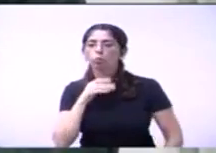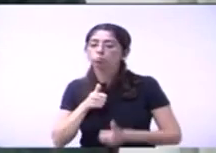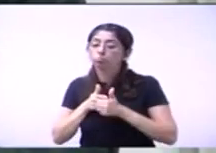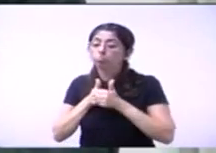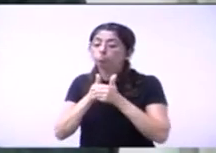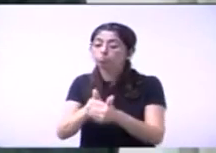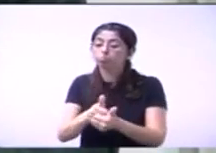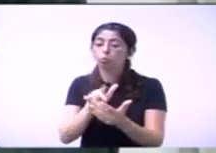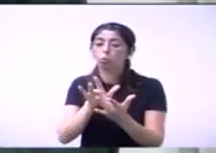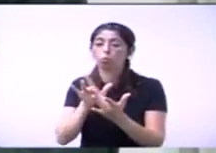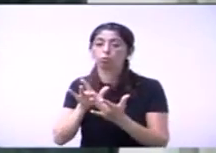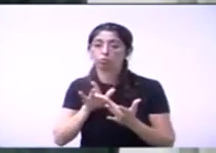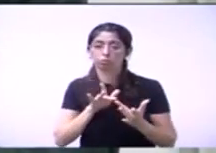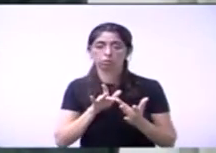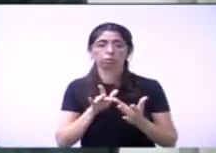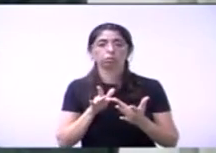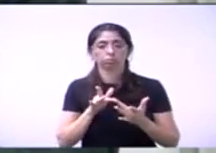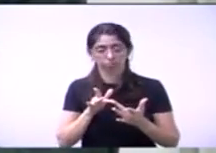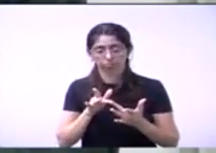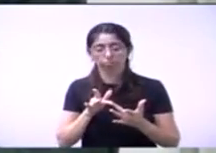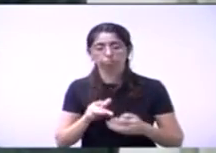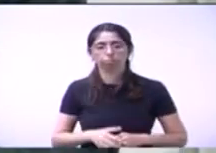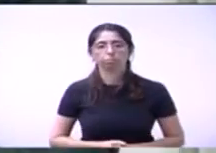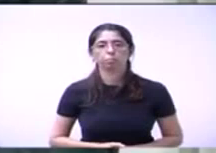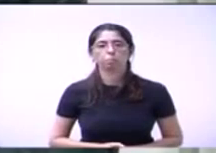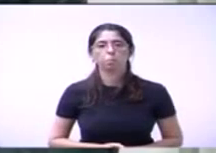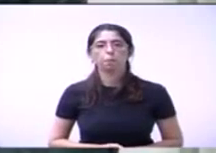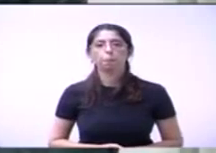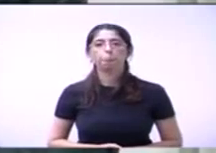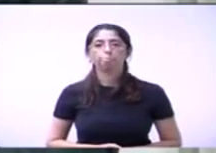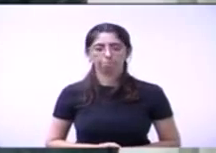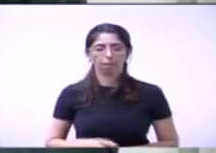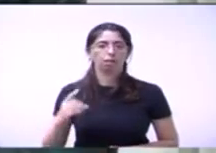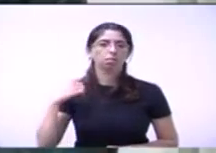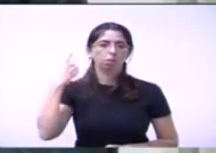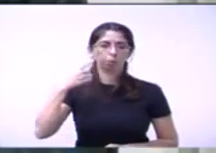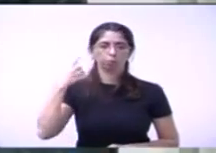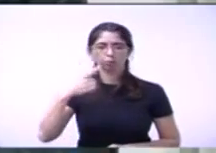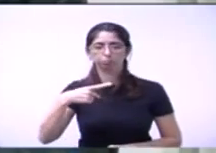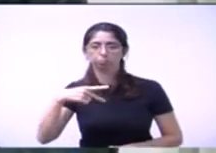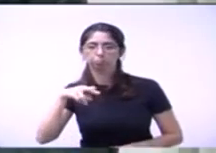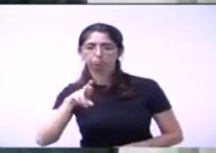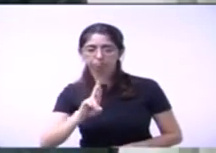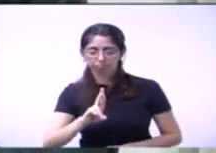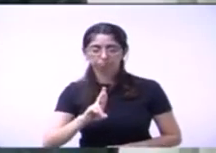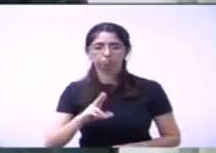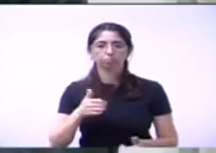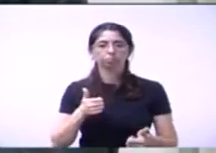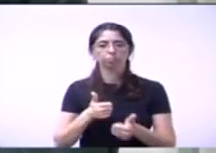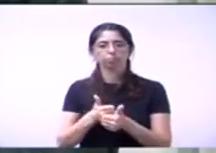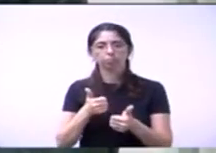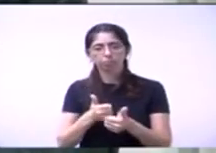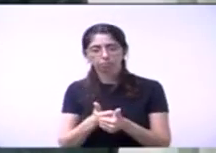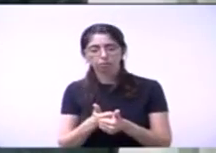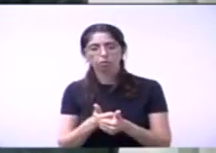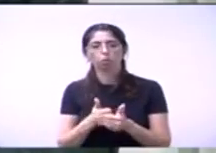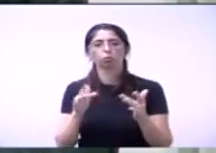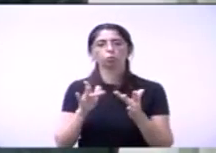PCdoB, com os deputados do PR, que é próximo ao presidente